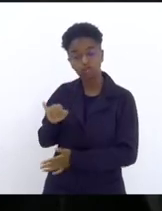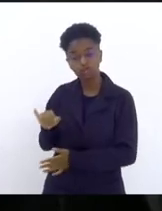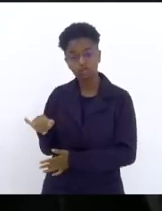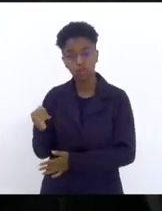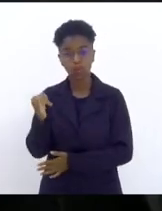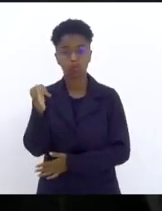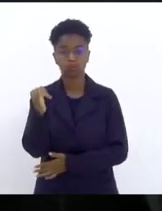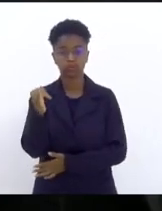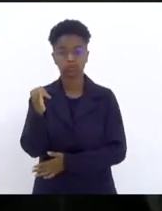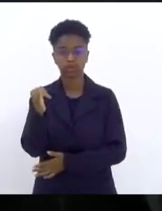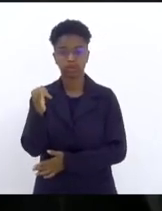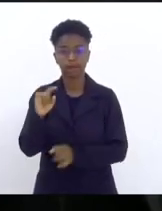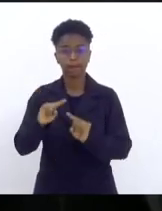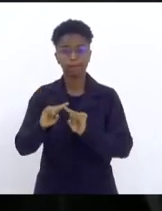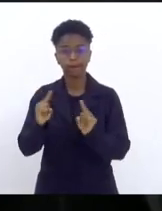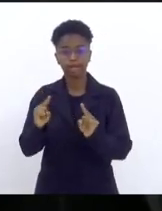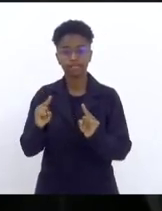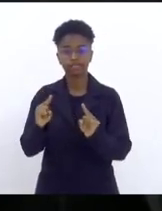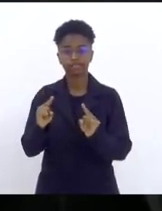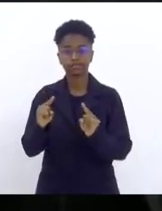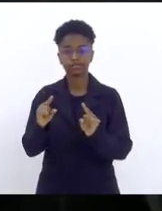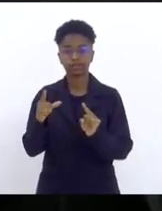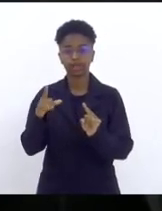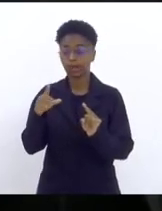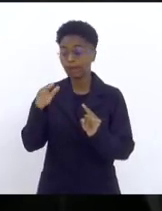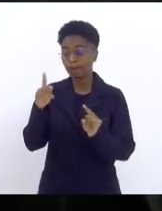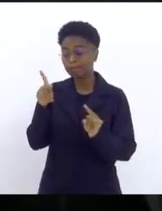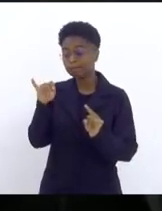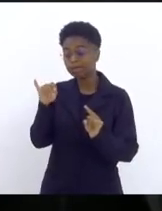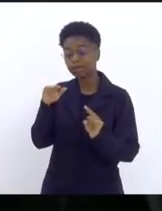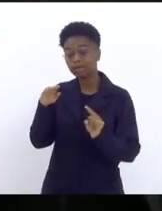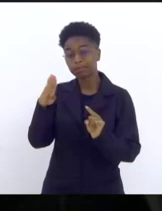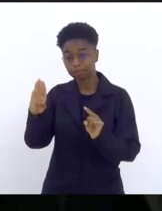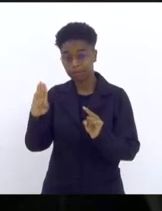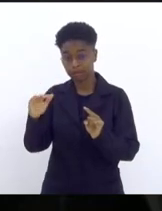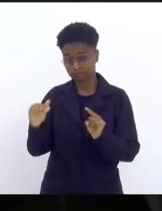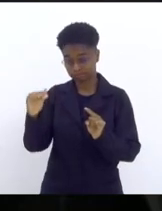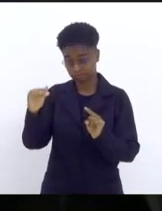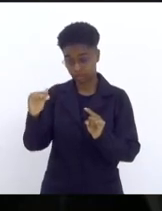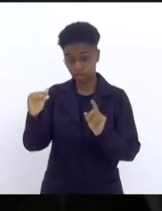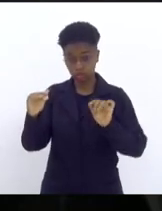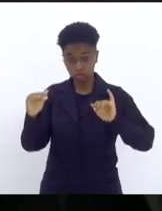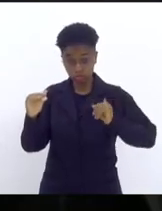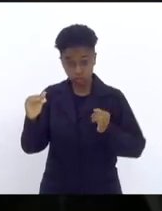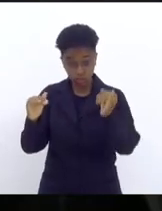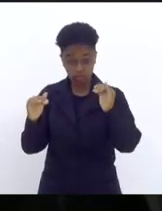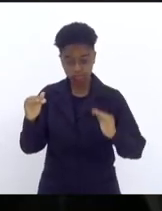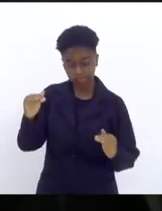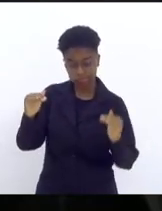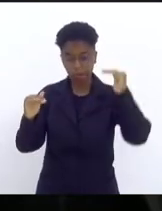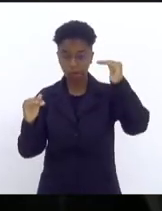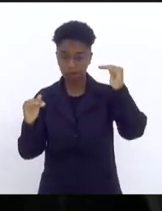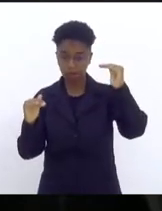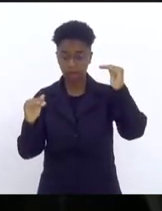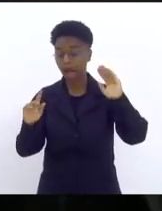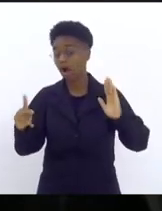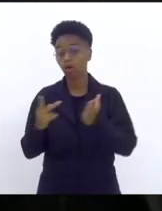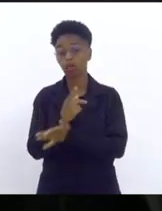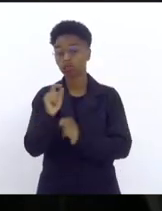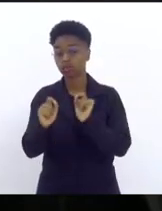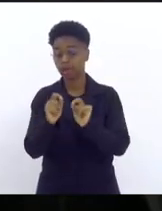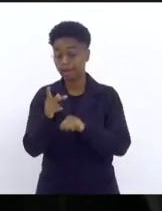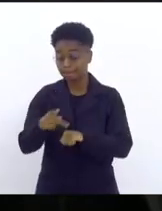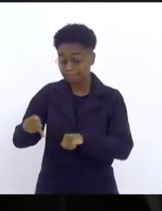acima do crescimento do PIB do produto interno bruto esse país